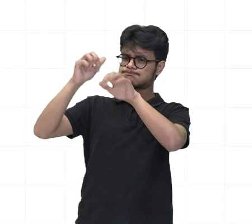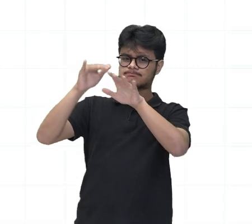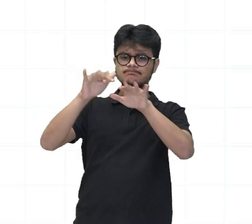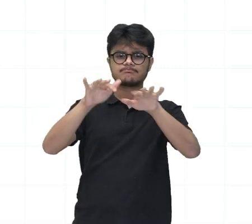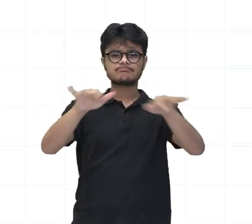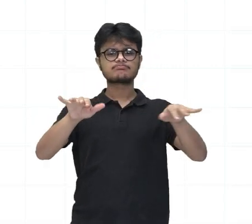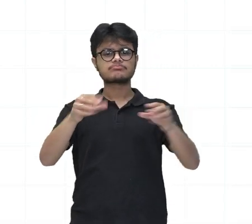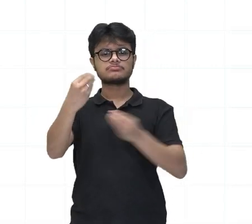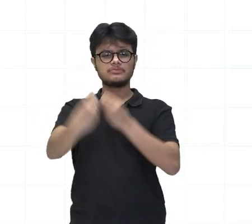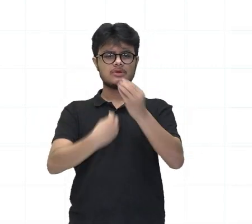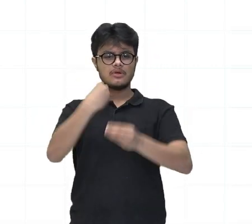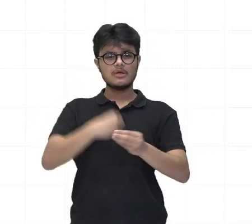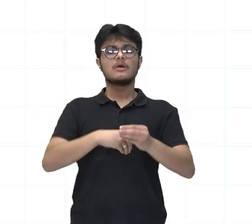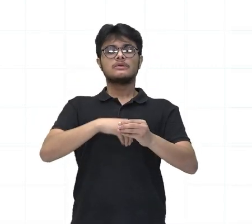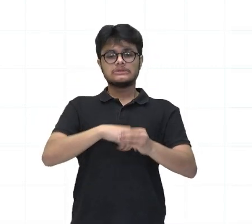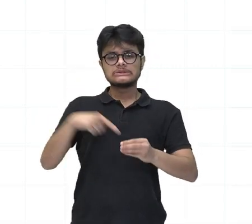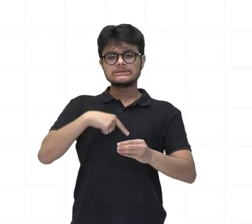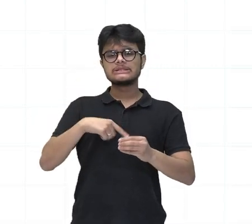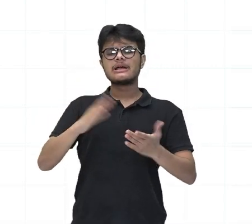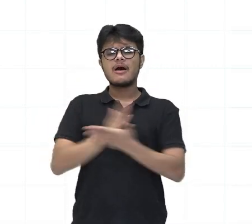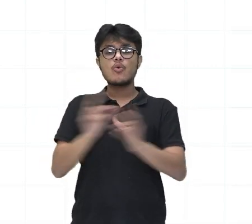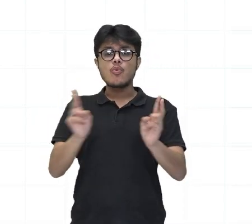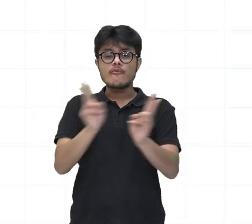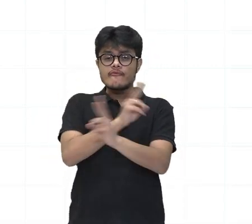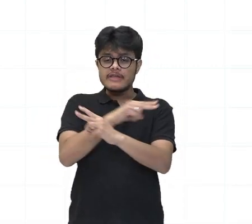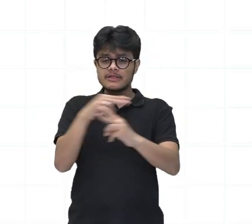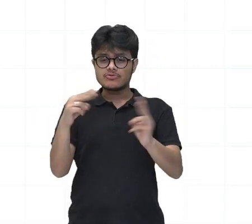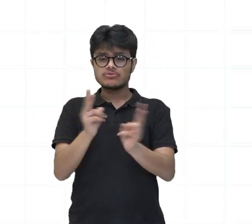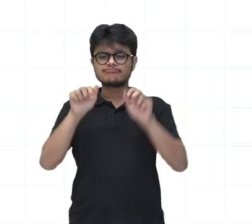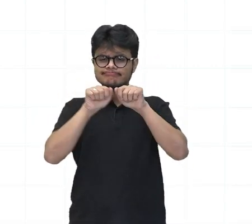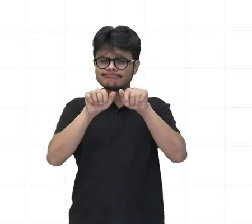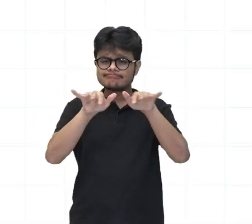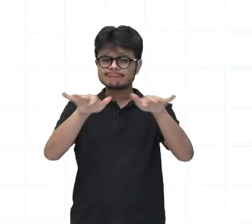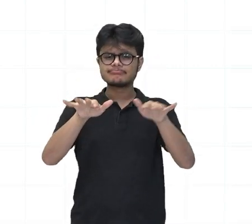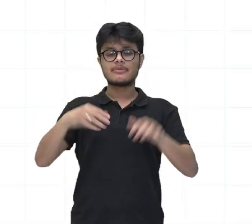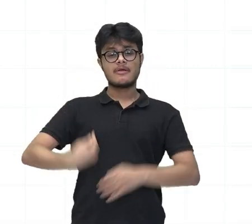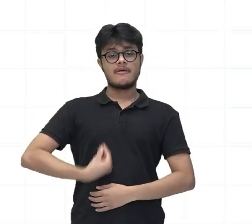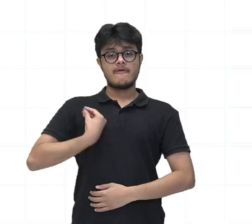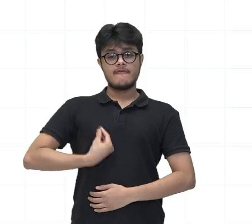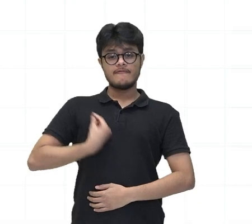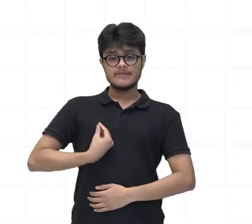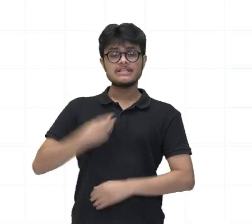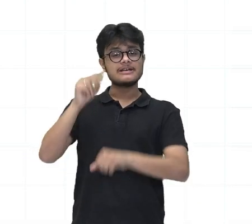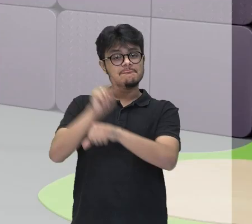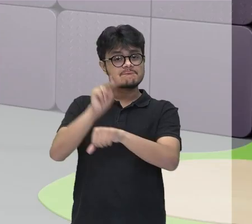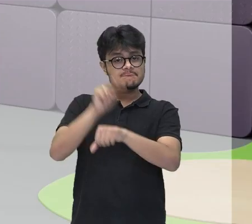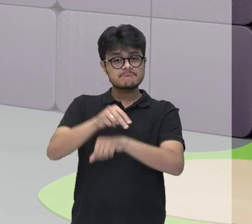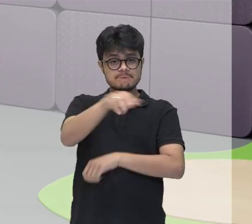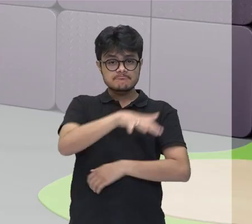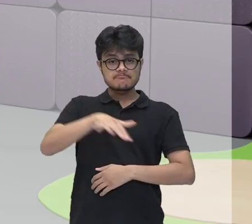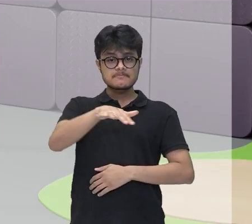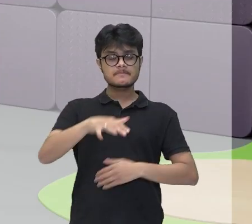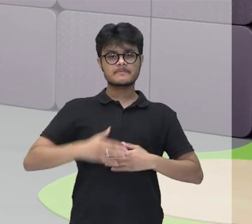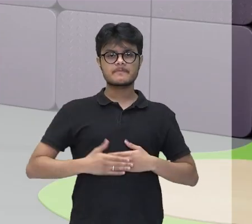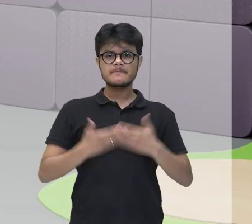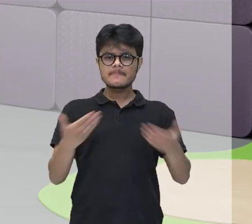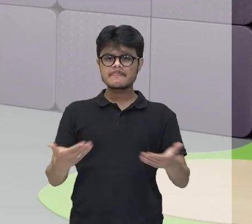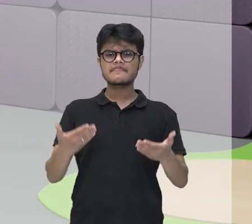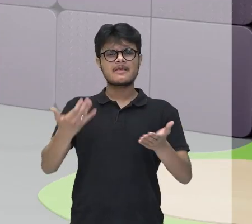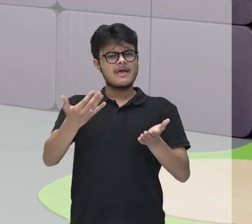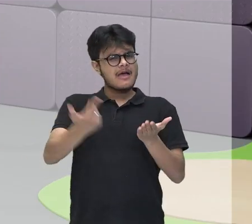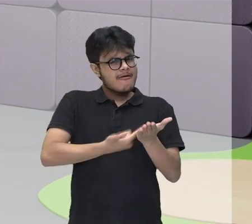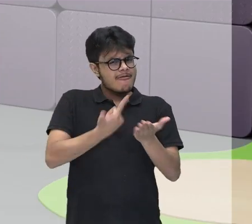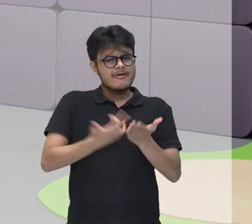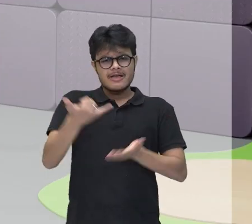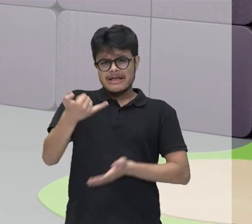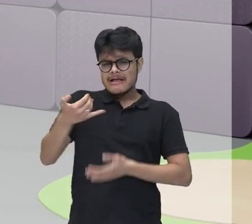e correntes de convecção como fatores para a manutenção da vida. Então, caderno e caneta